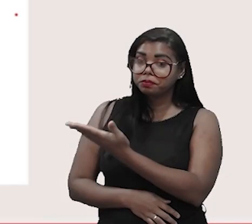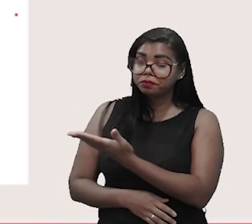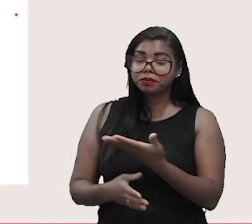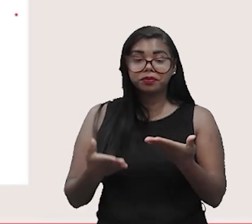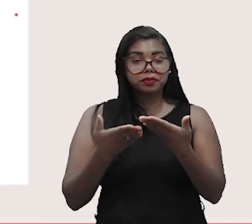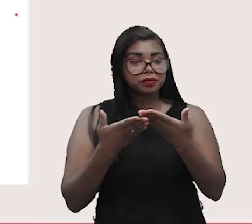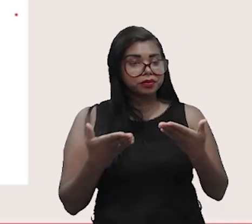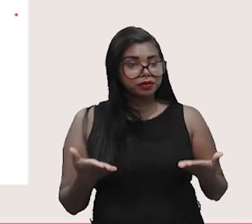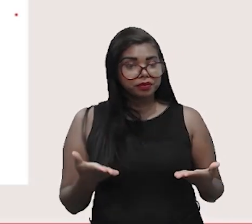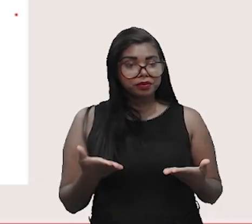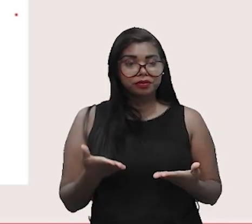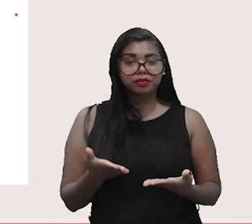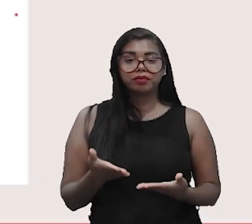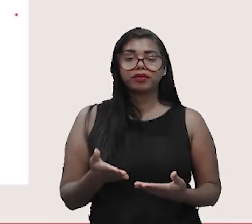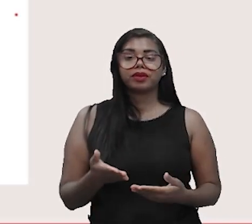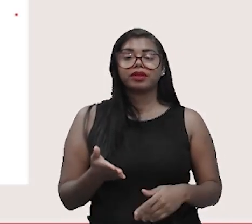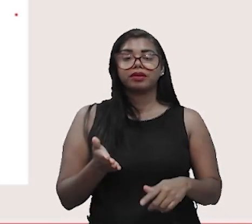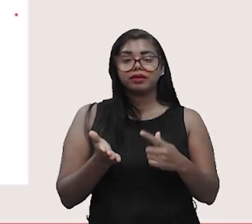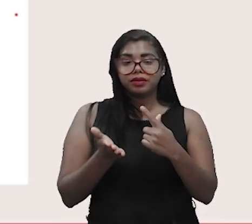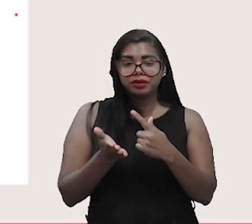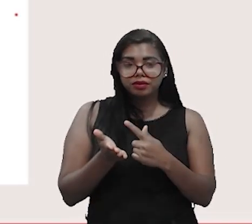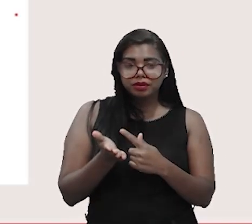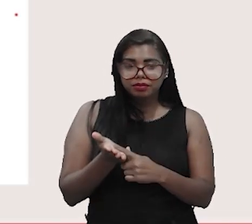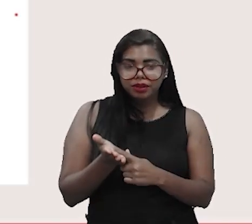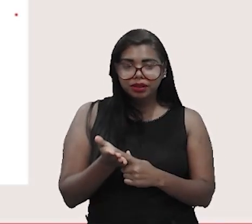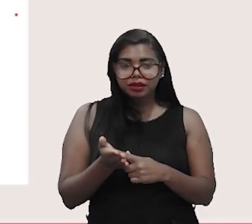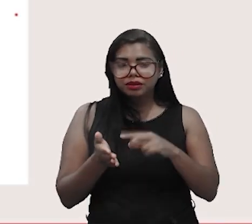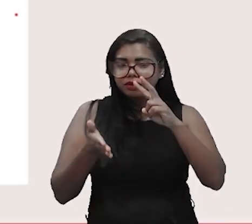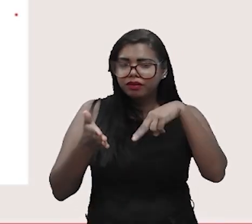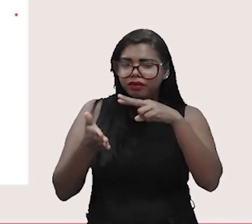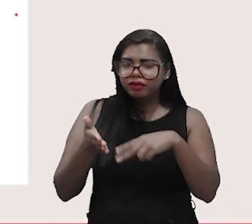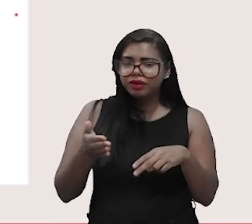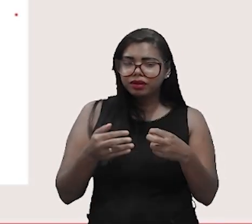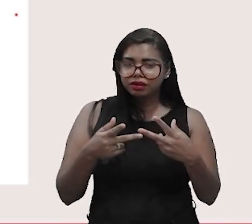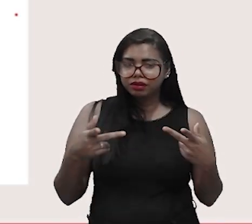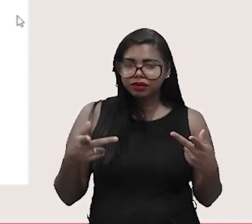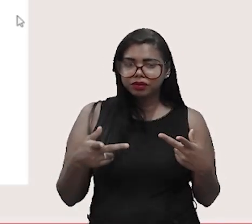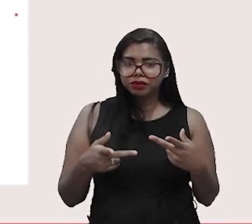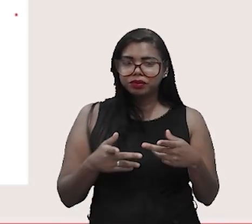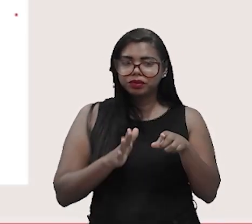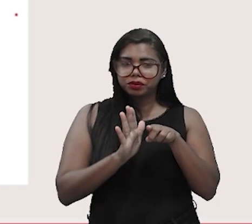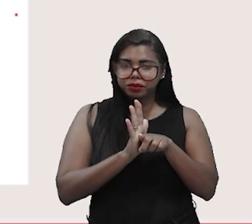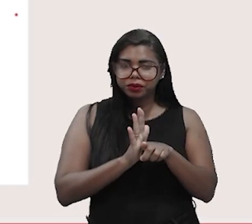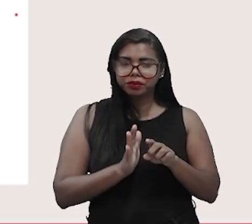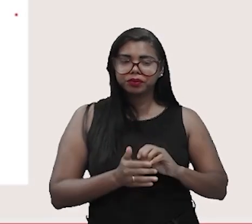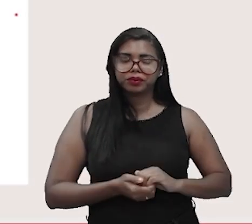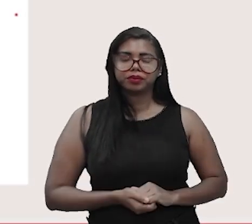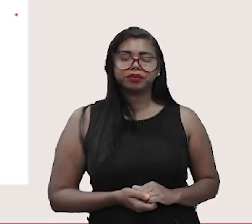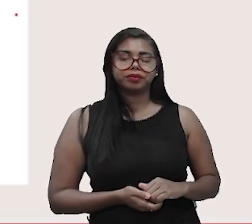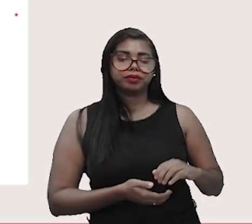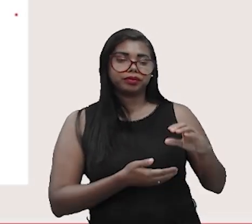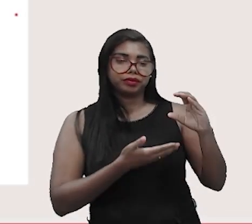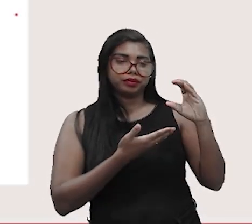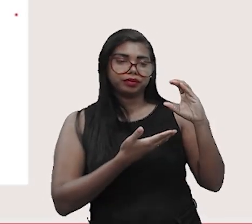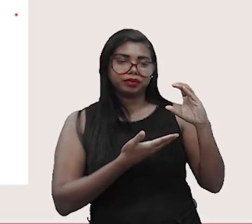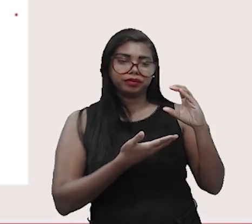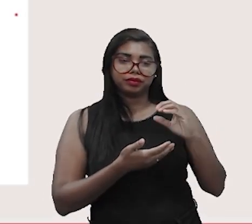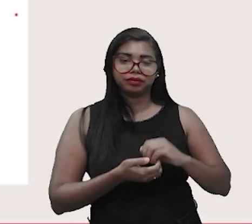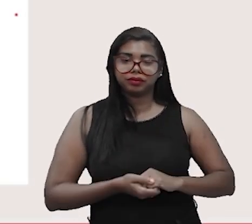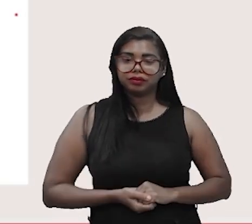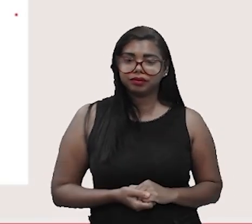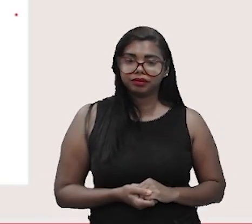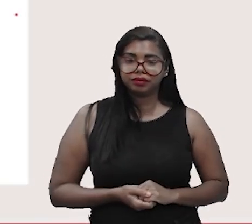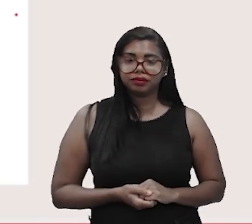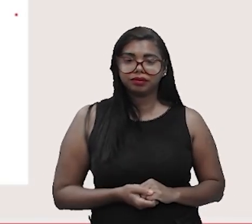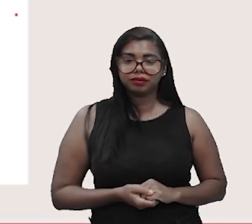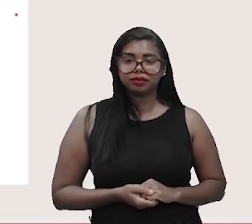você faz uma marcação e vai ler o restante. Tá? Então isso é uma possível resposta. C. Então, ó, torna-se